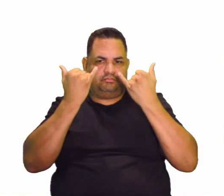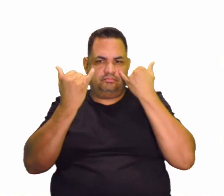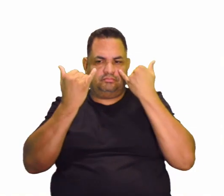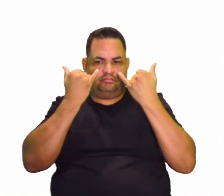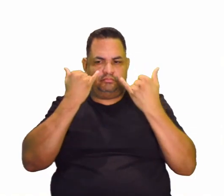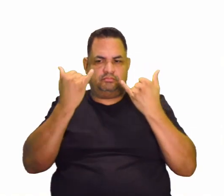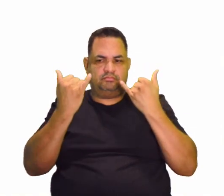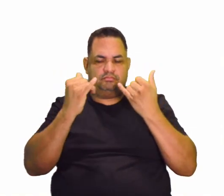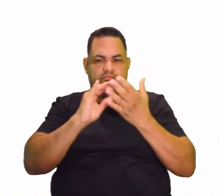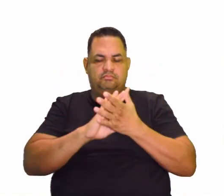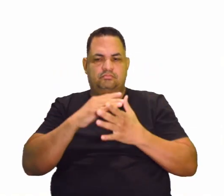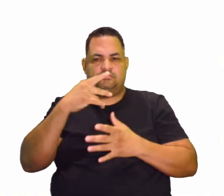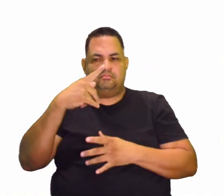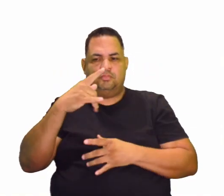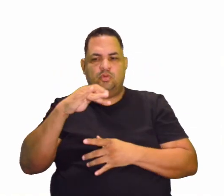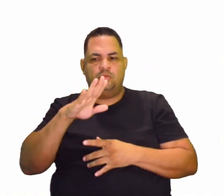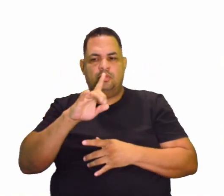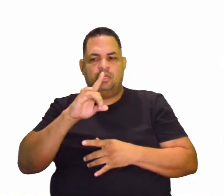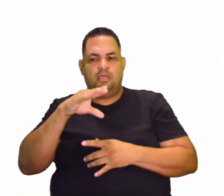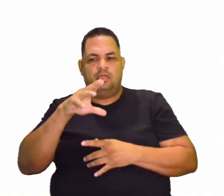sobre Pompeia, sobre